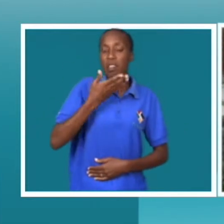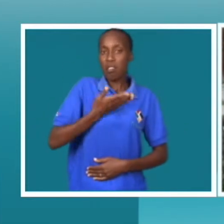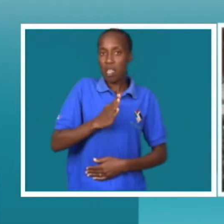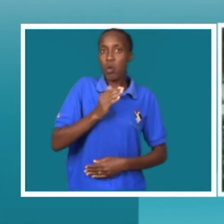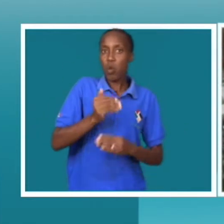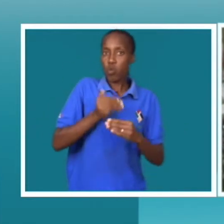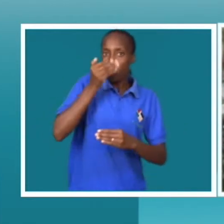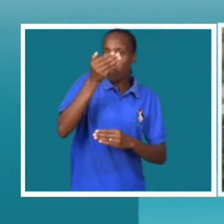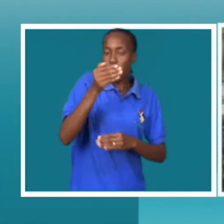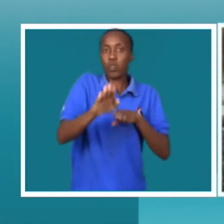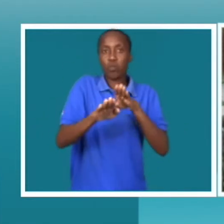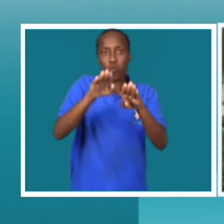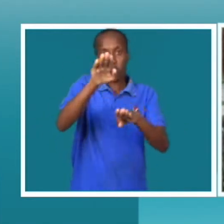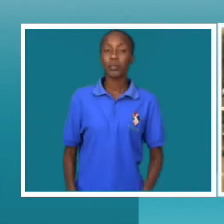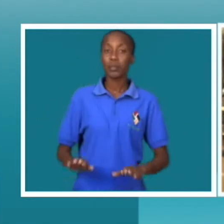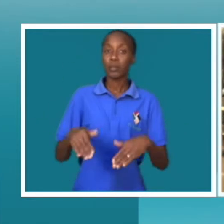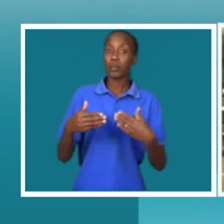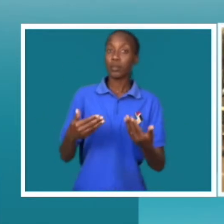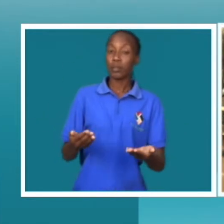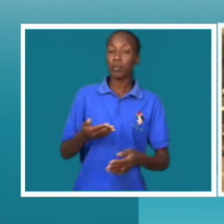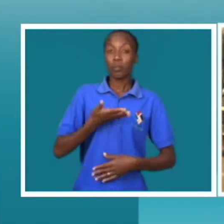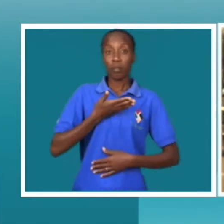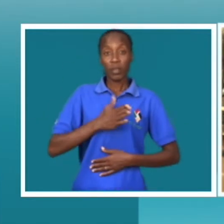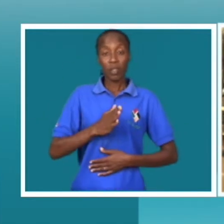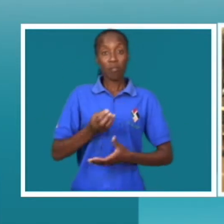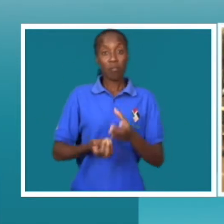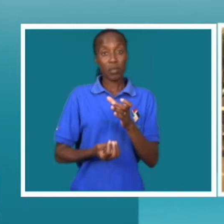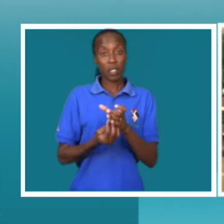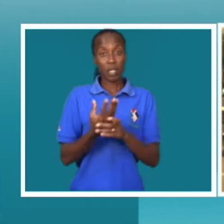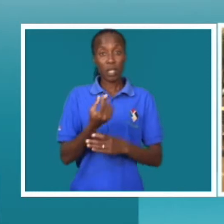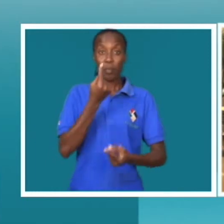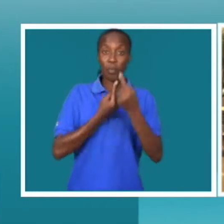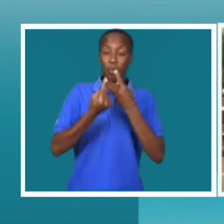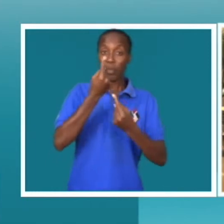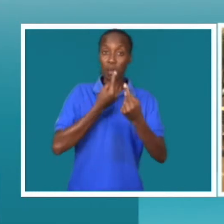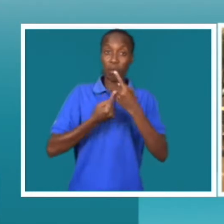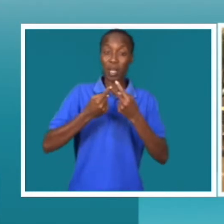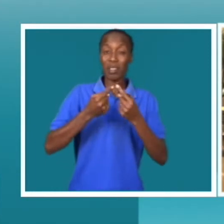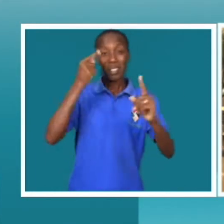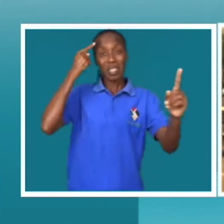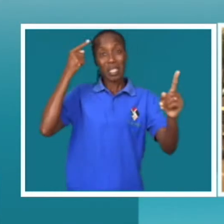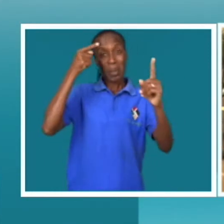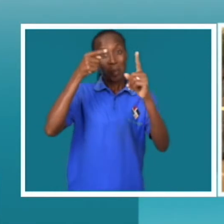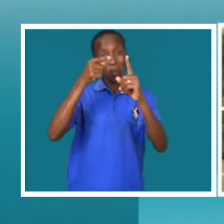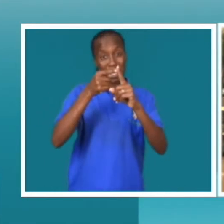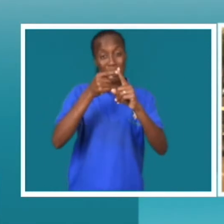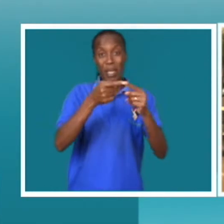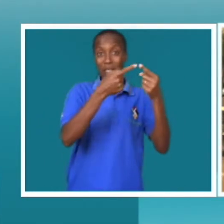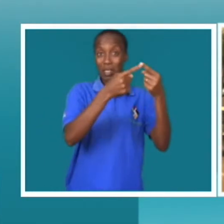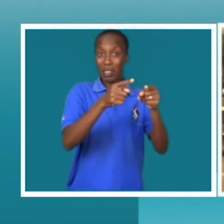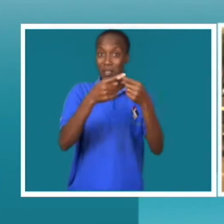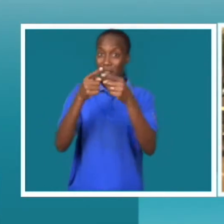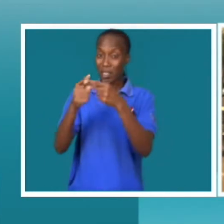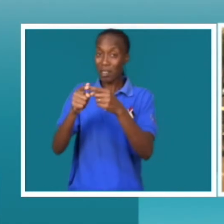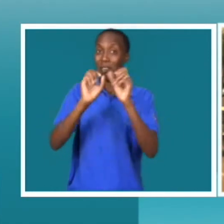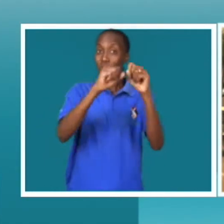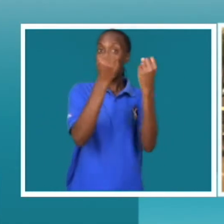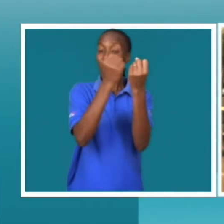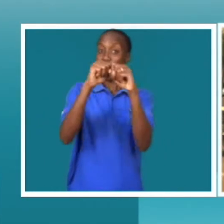dos próximos passos. É preciso criar um debate entre os principais atores. Então, após esse produtivo encontro que